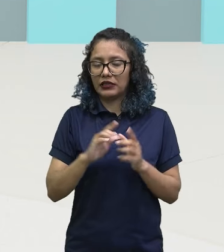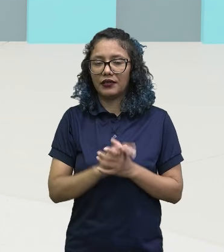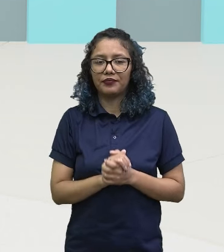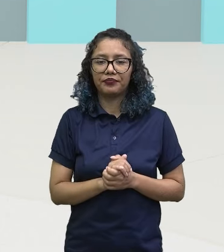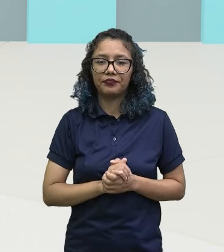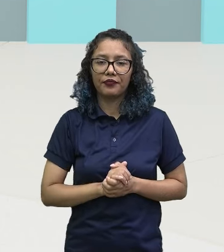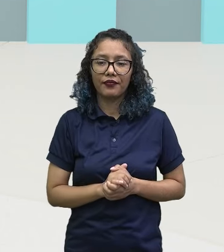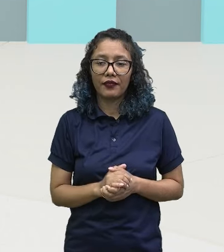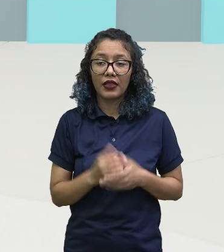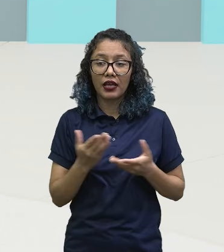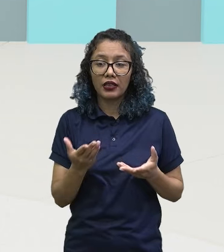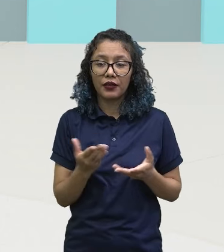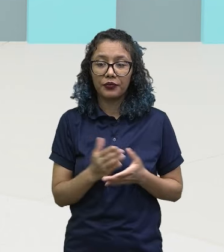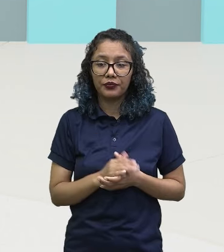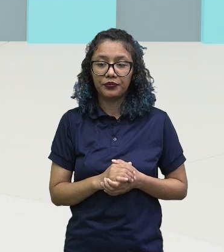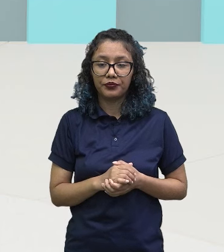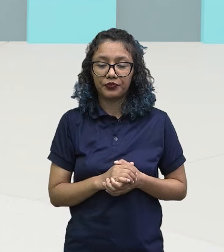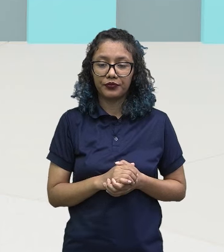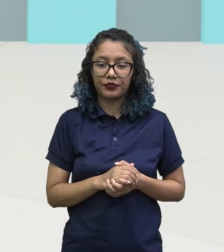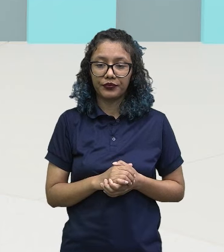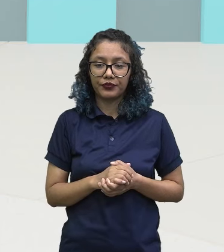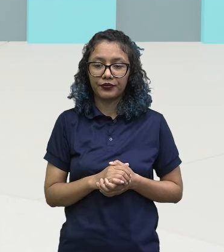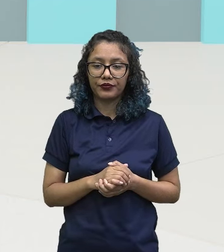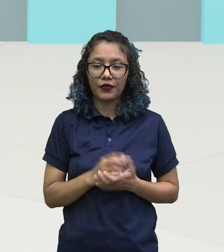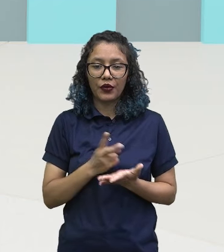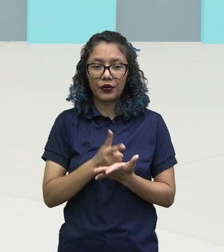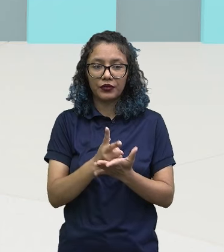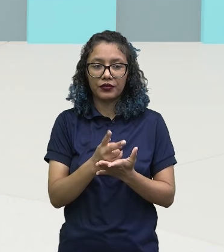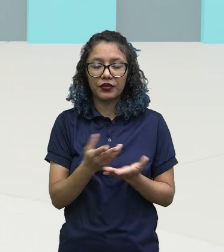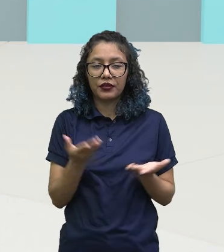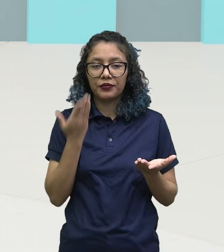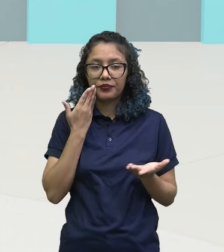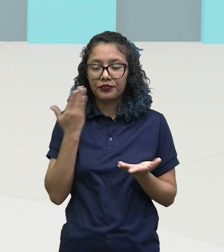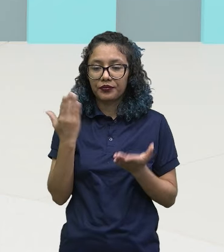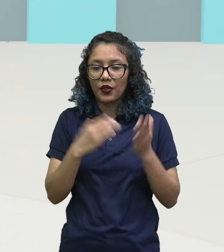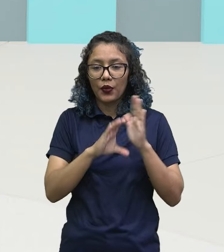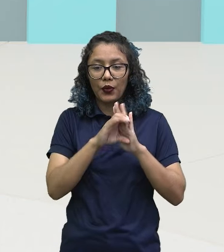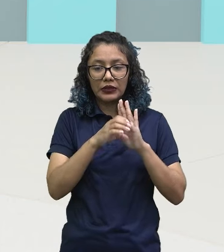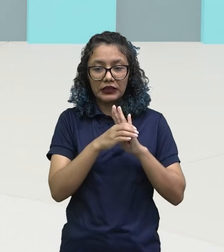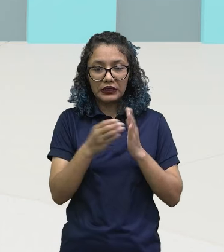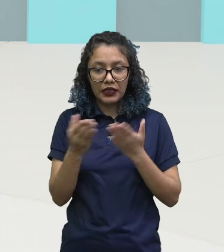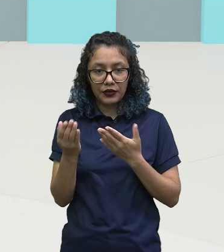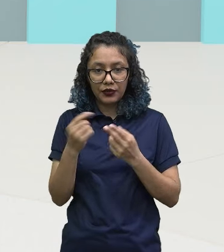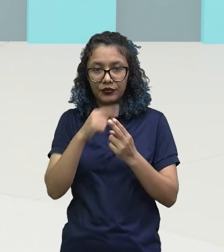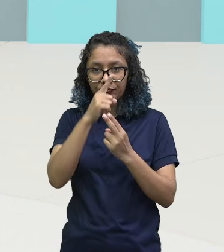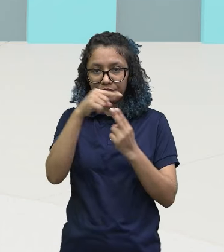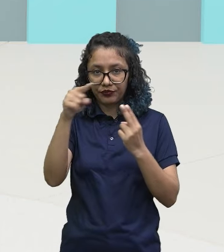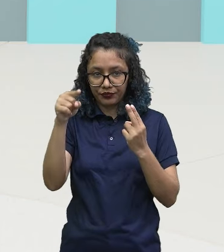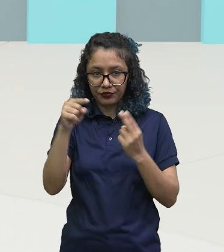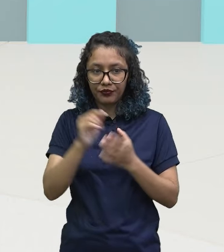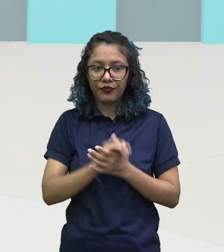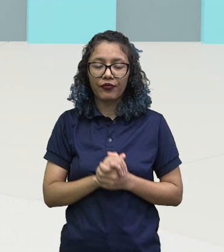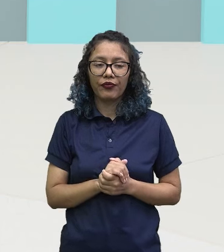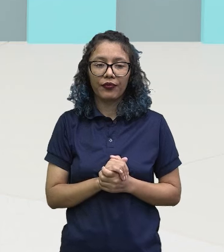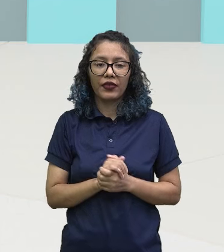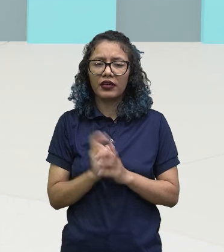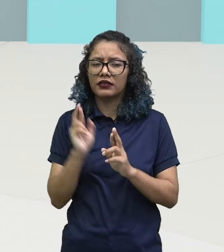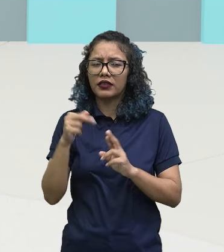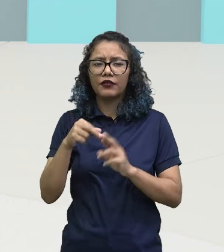Já que estamos falando de acentuação gráfica, eu quero que vocês acompanhem o conceito comigo, não é? A acentuação gráfica trata